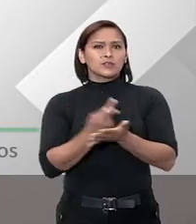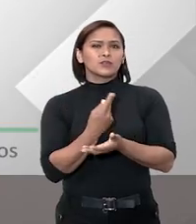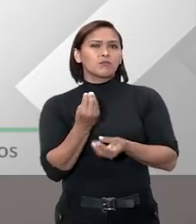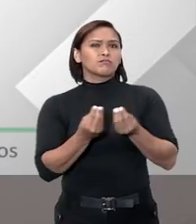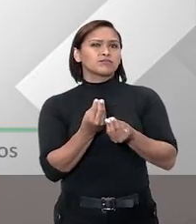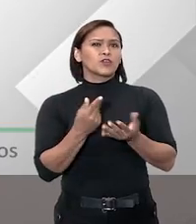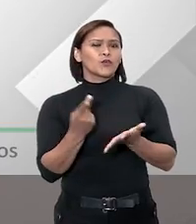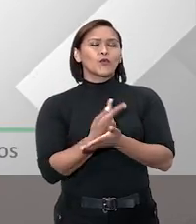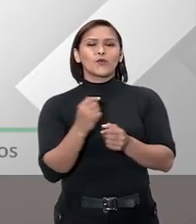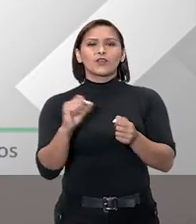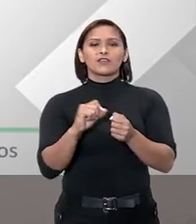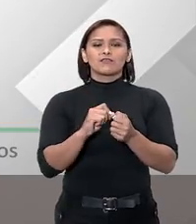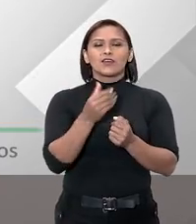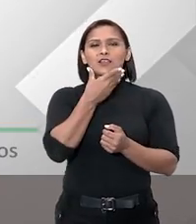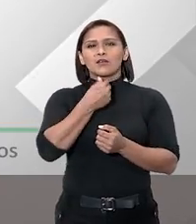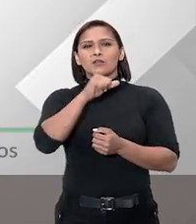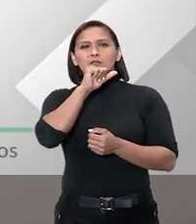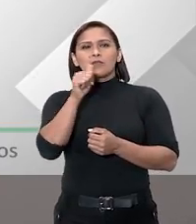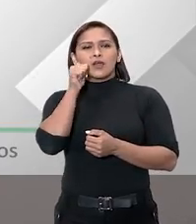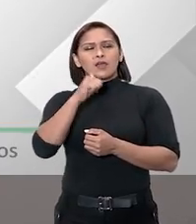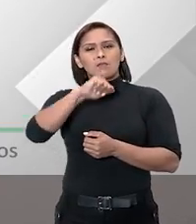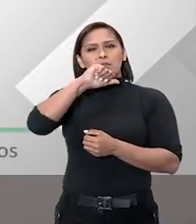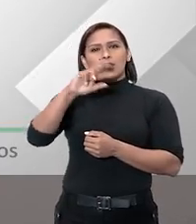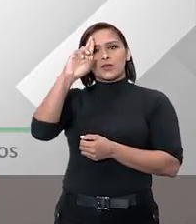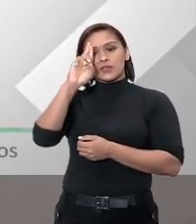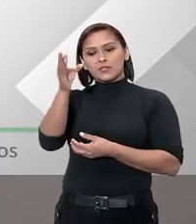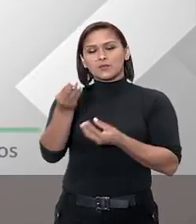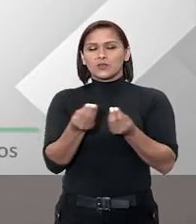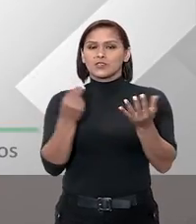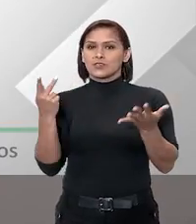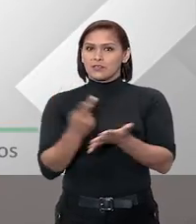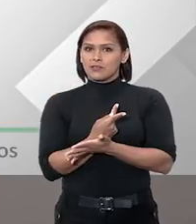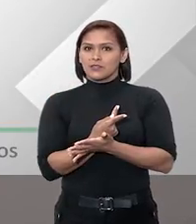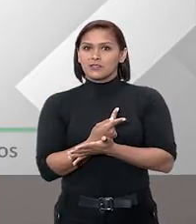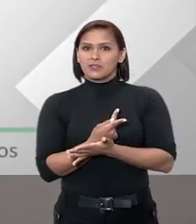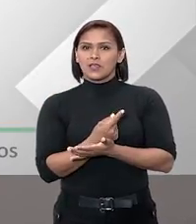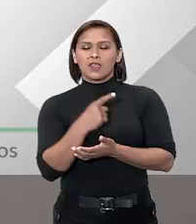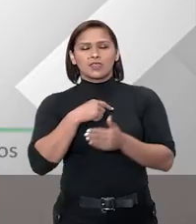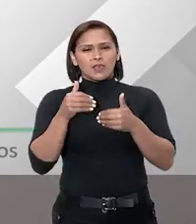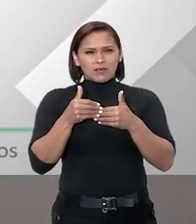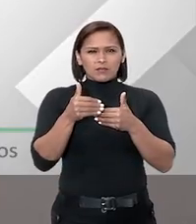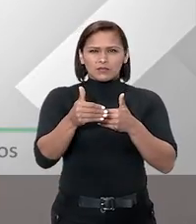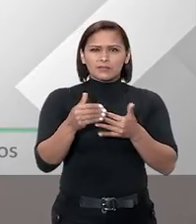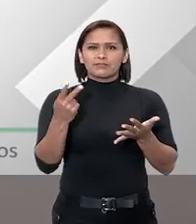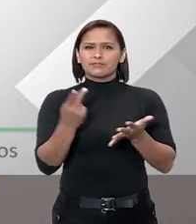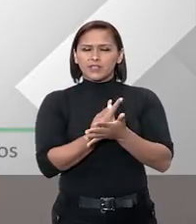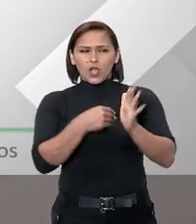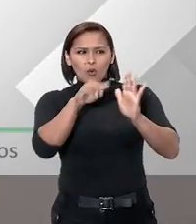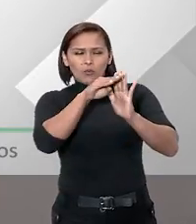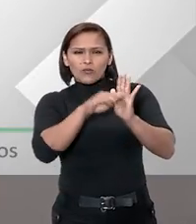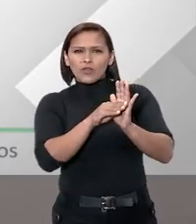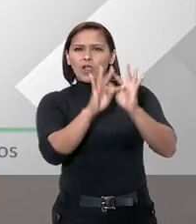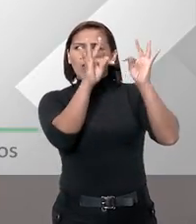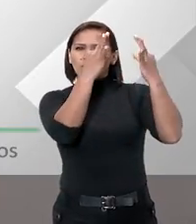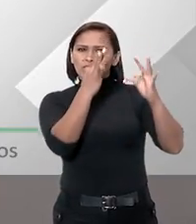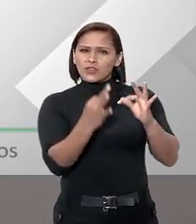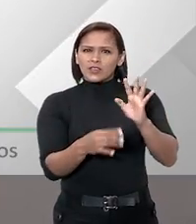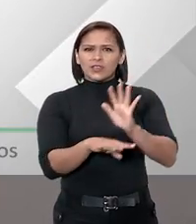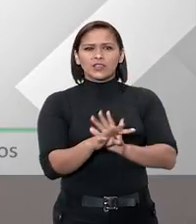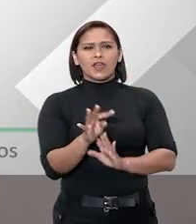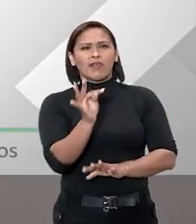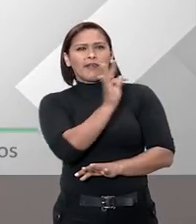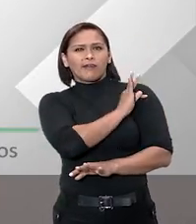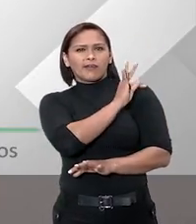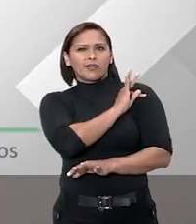situação dessas? O que falar para o pai ou a mãe ou o responsável em uma situação dessas? Há procedimentos ou técnicas, digamos,